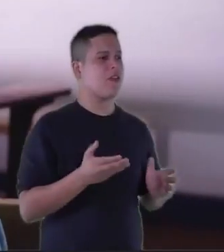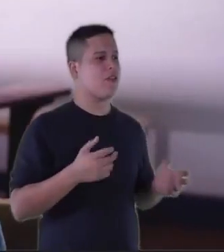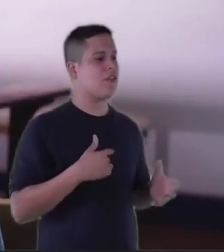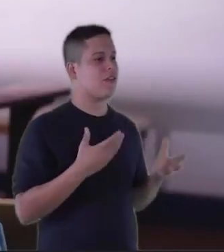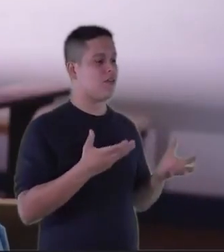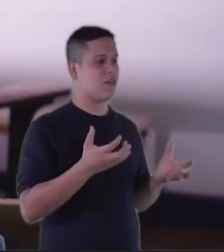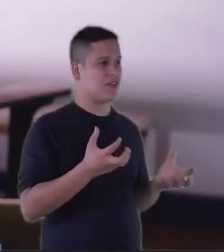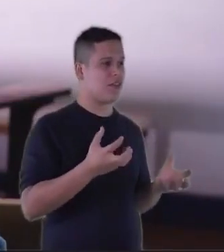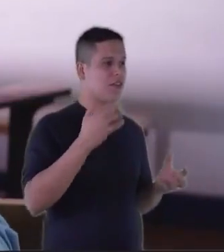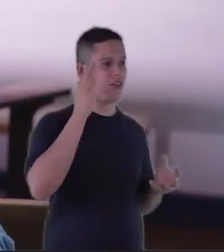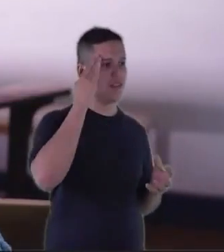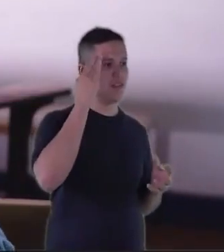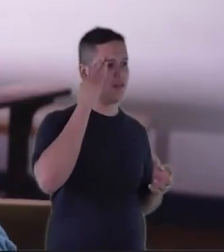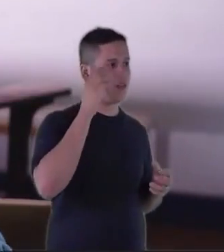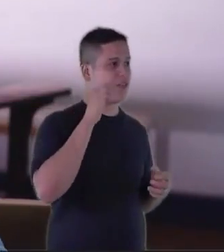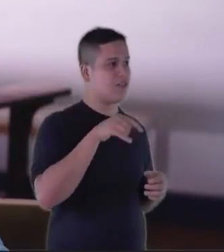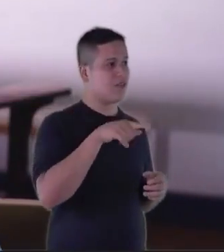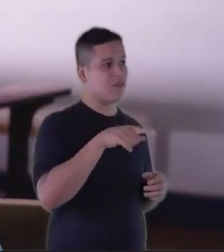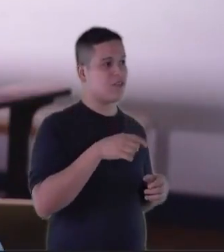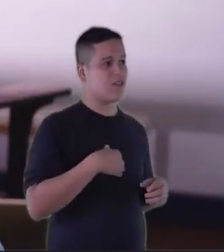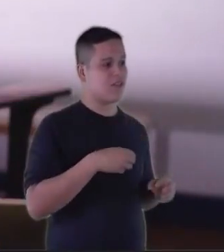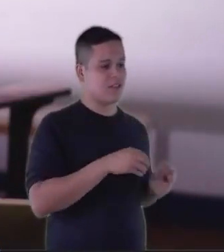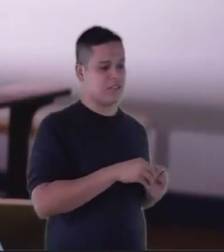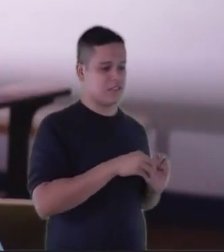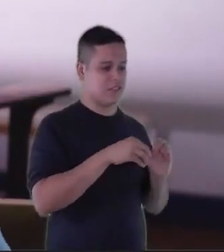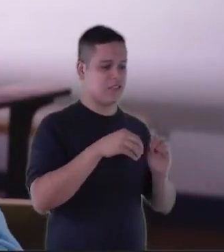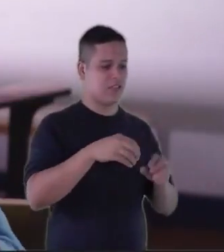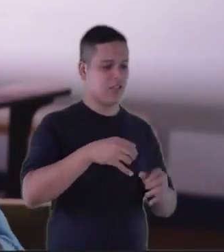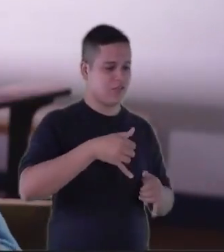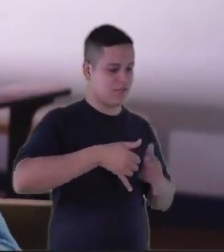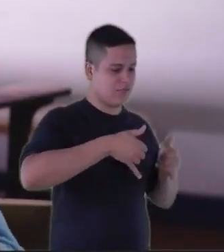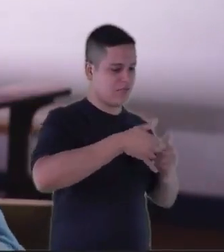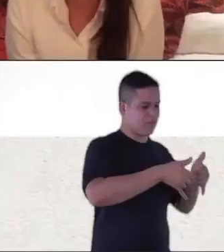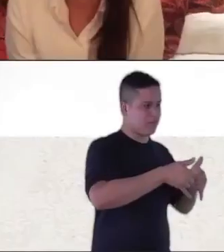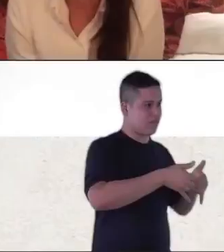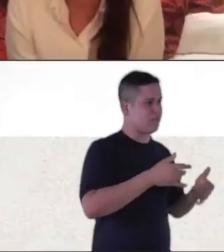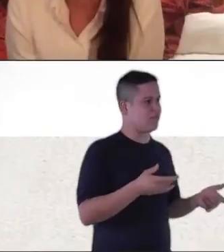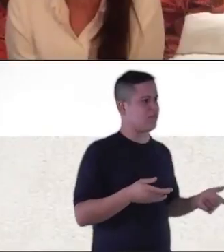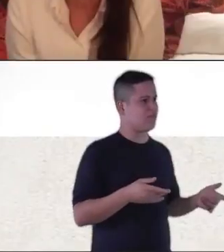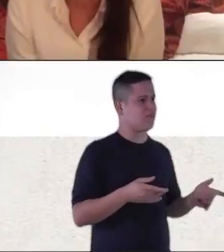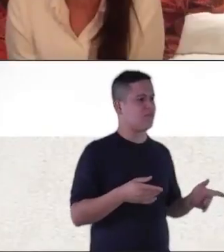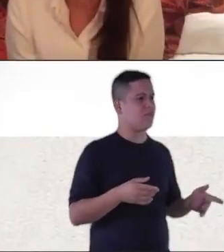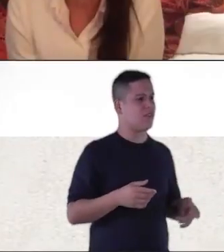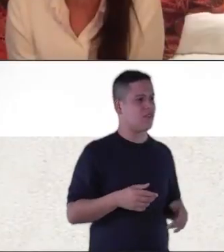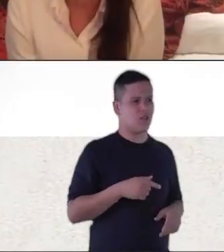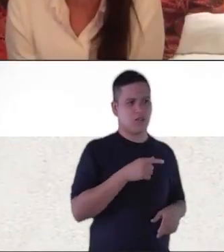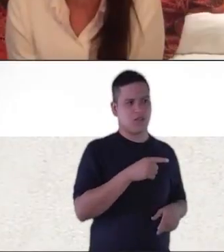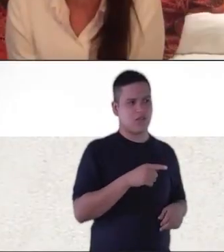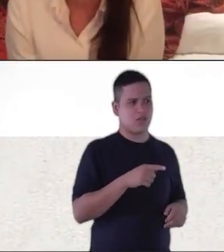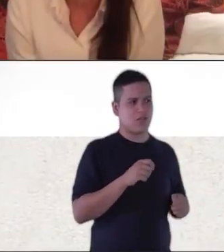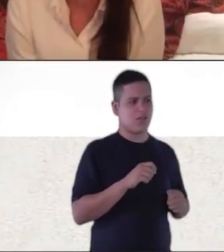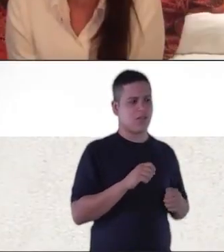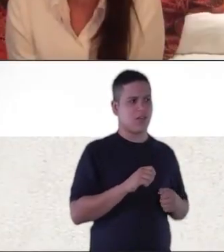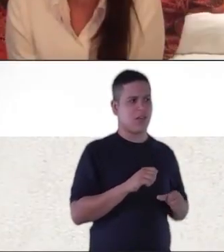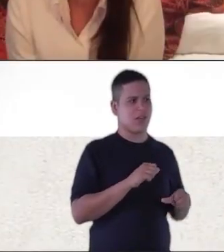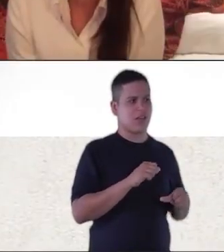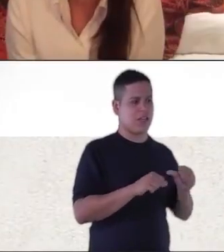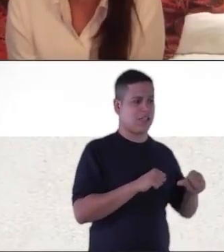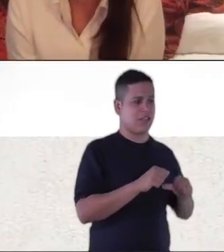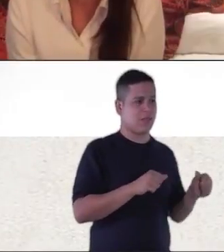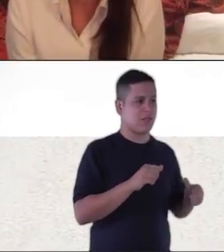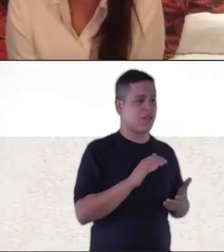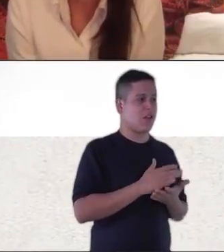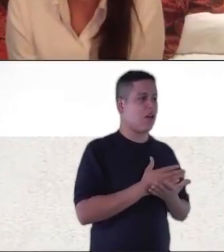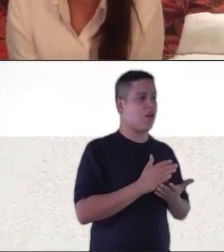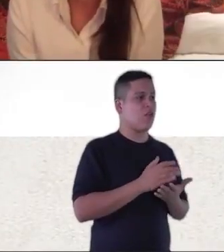se você vai dar o salto. Qual é o salto? Qual o salto para onde? Você vai fazer alguma adaptação literária em matéria de